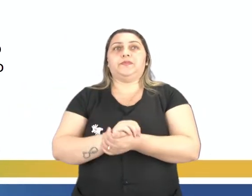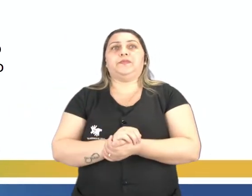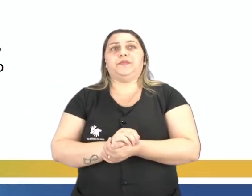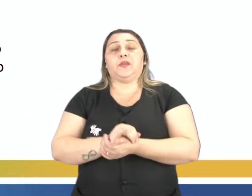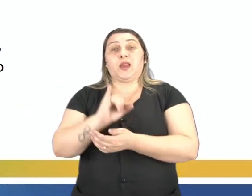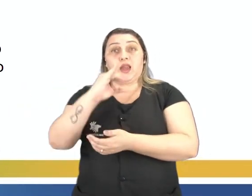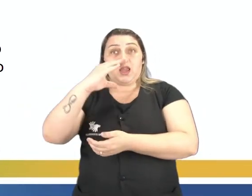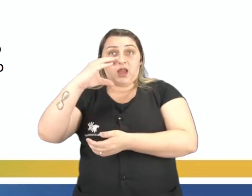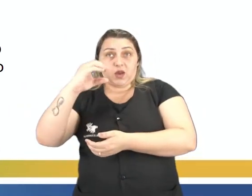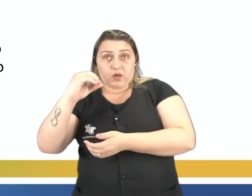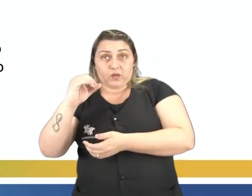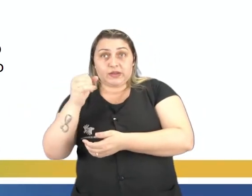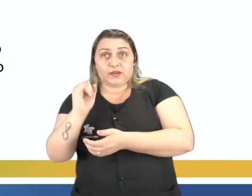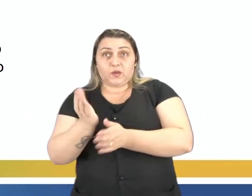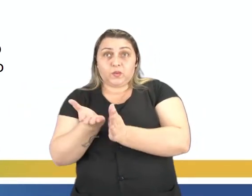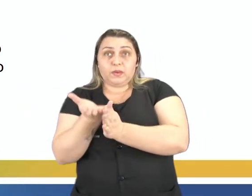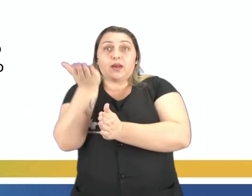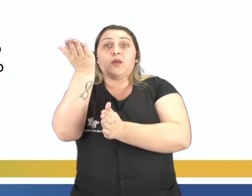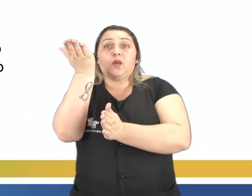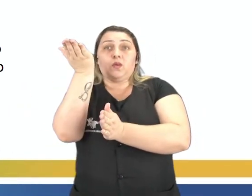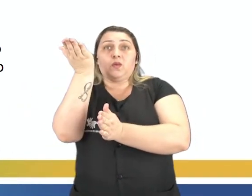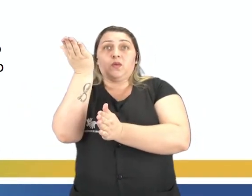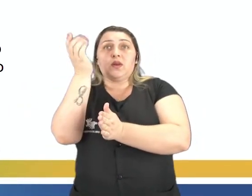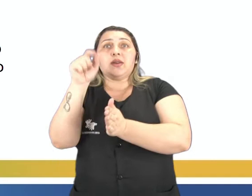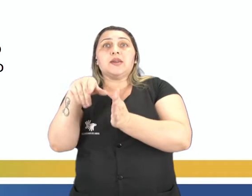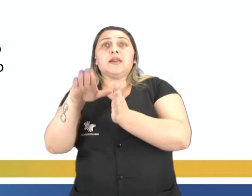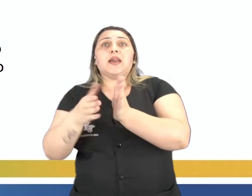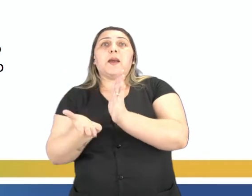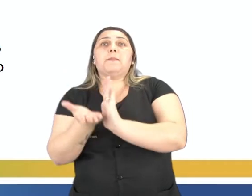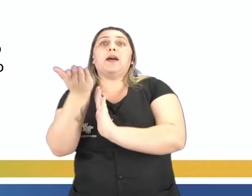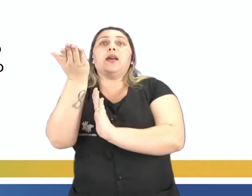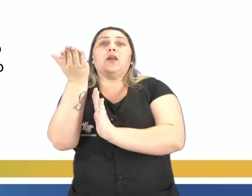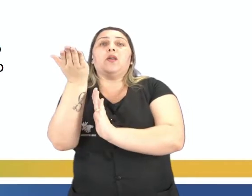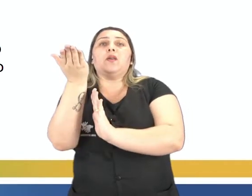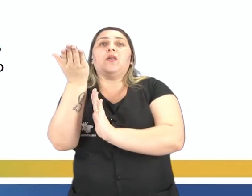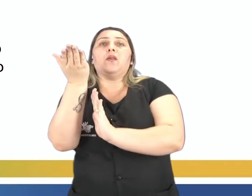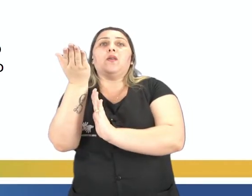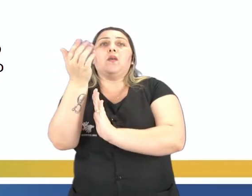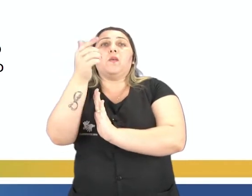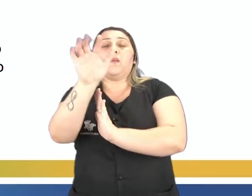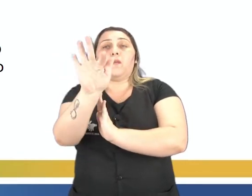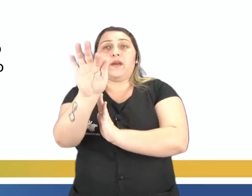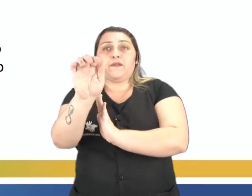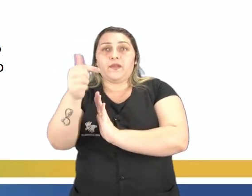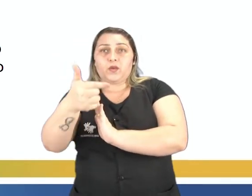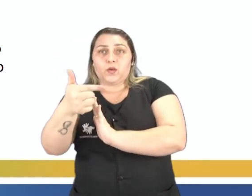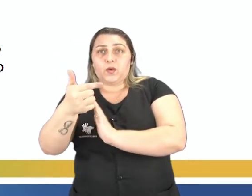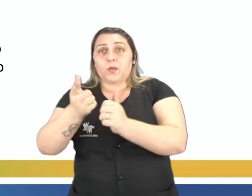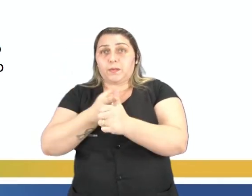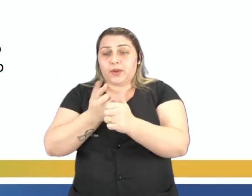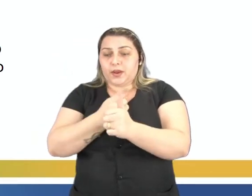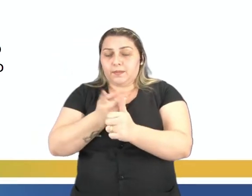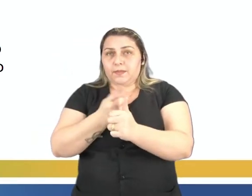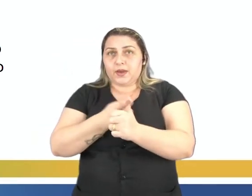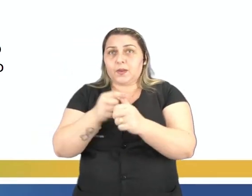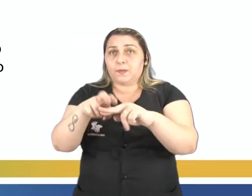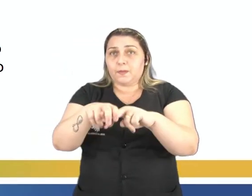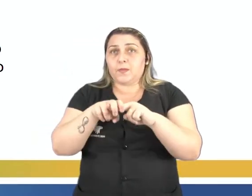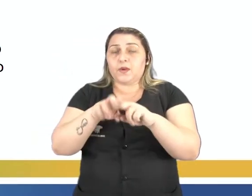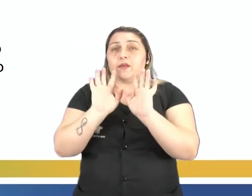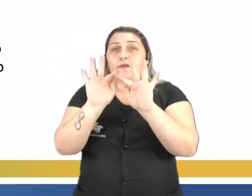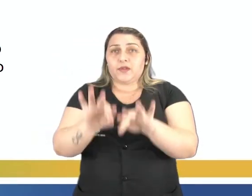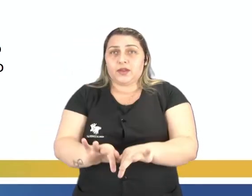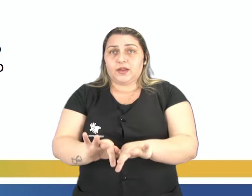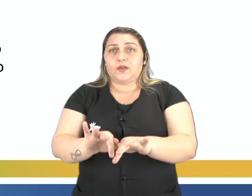ó, ICO se o NOx for maior. Então, quem tem a maior quantidade de oxigênio aqui? O primeiro. Então, por isso que a